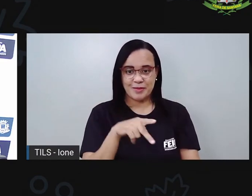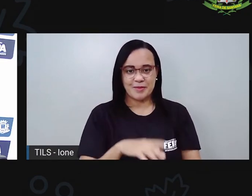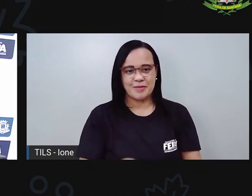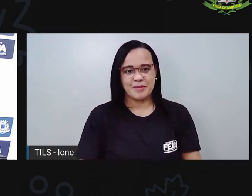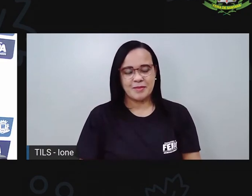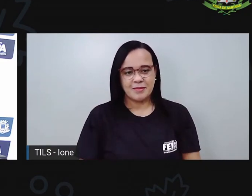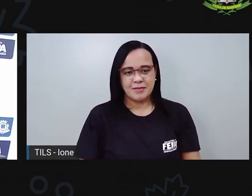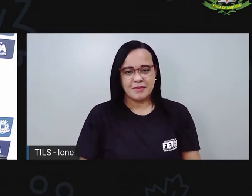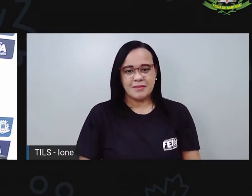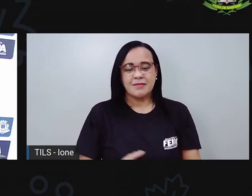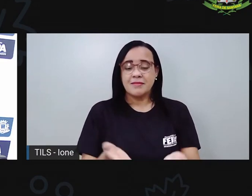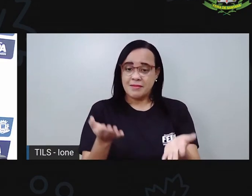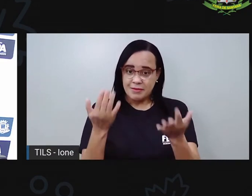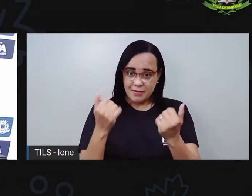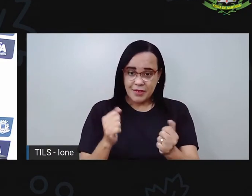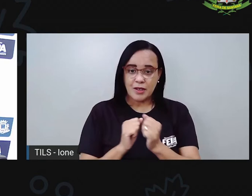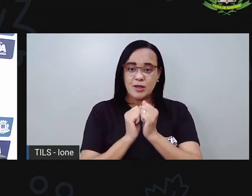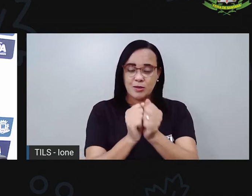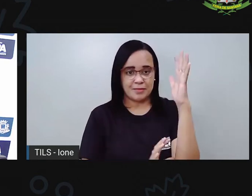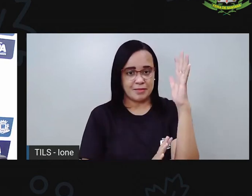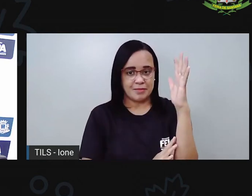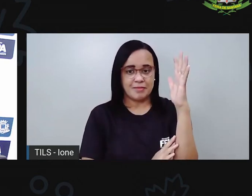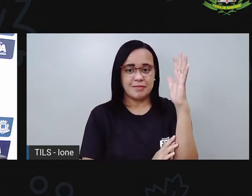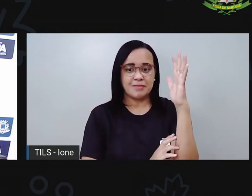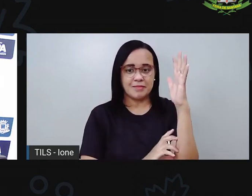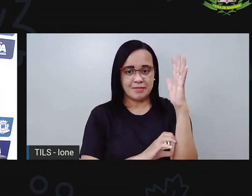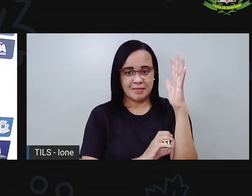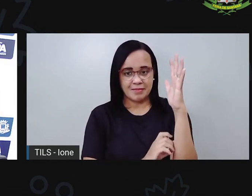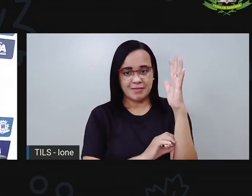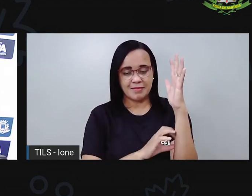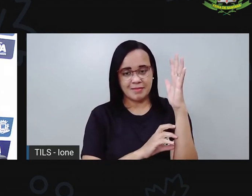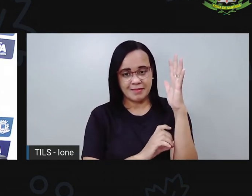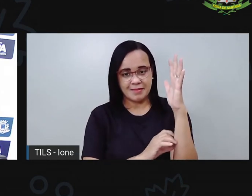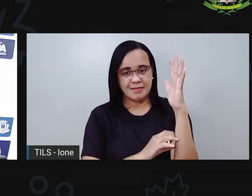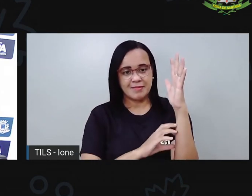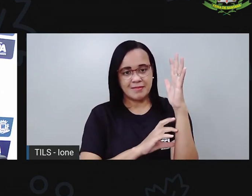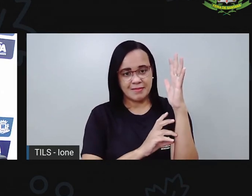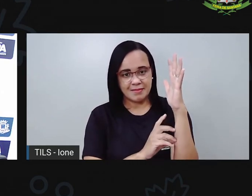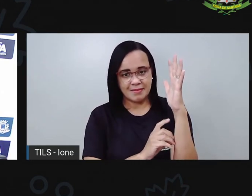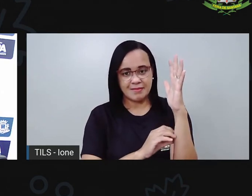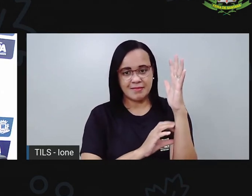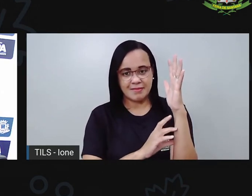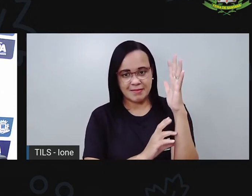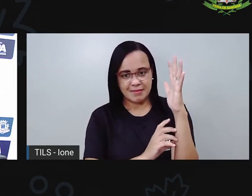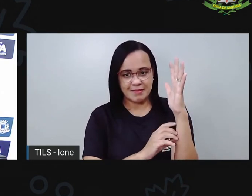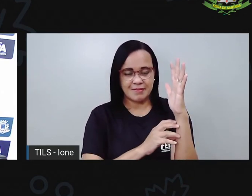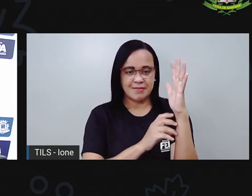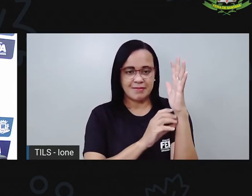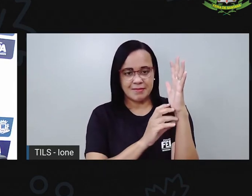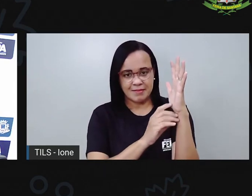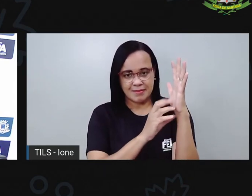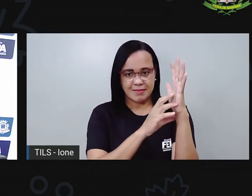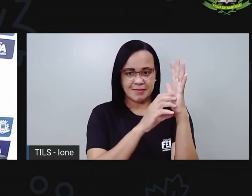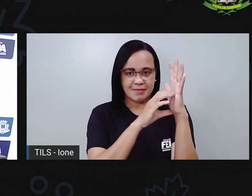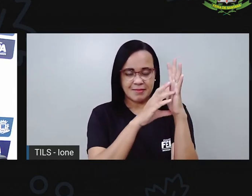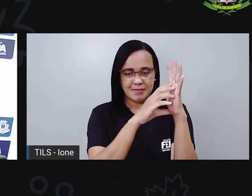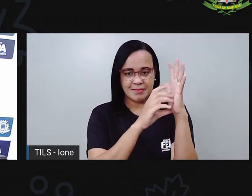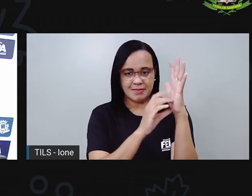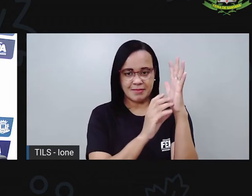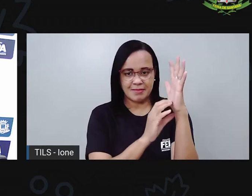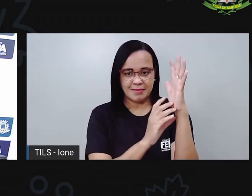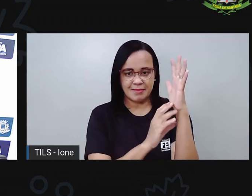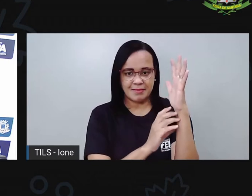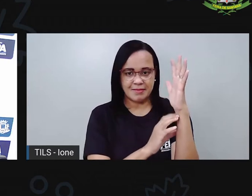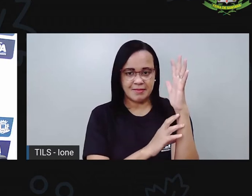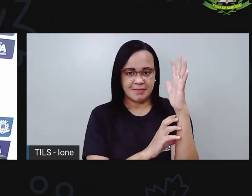Bom vamos lá cantar a música da aranha a dona aranha desceu pela